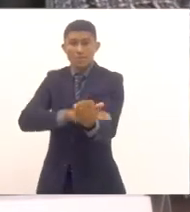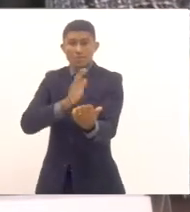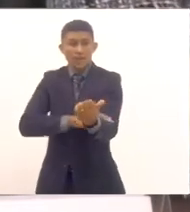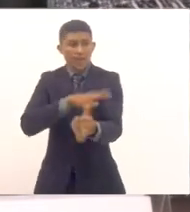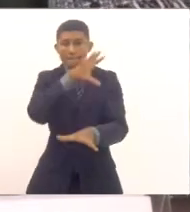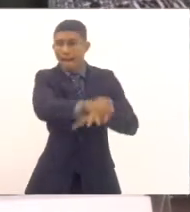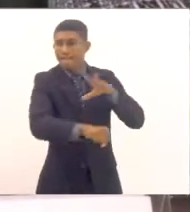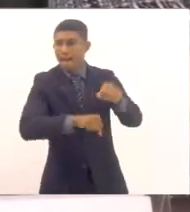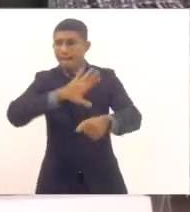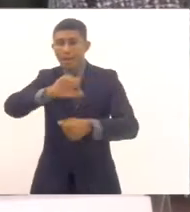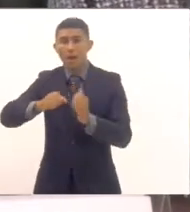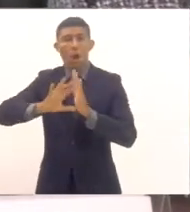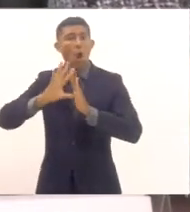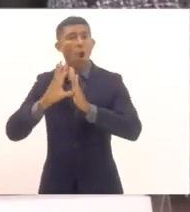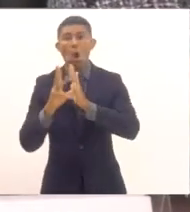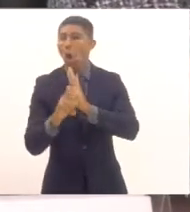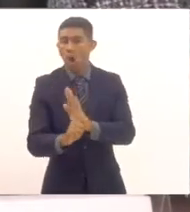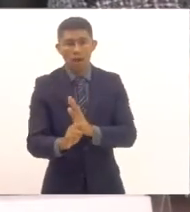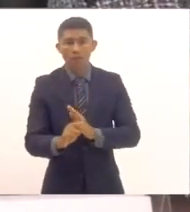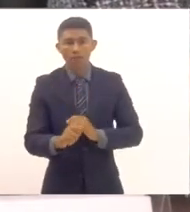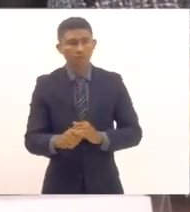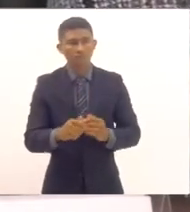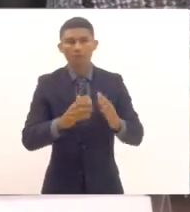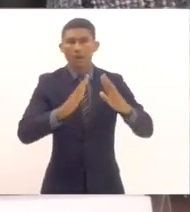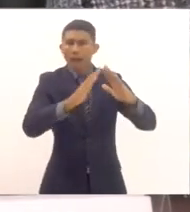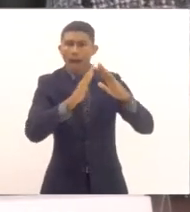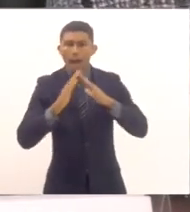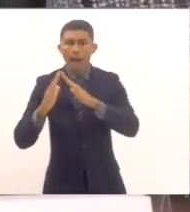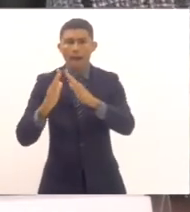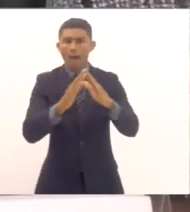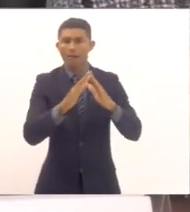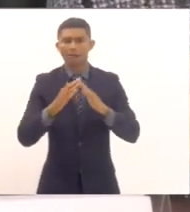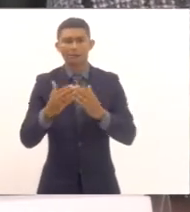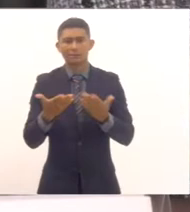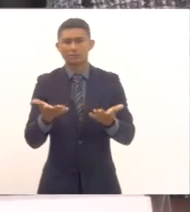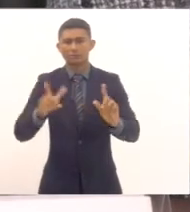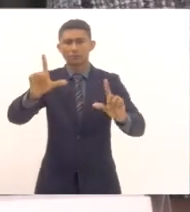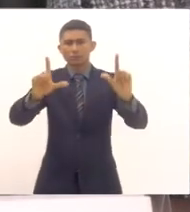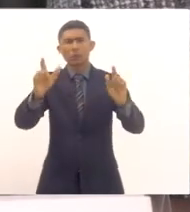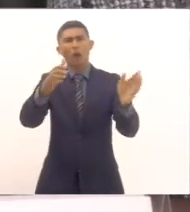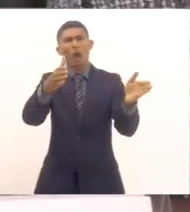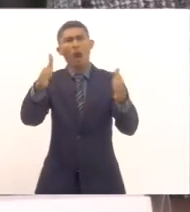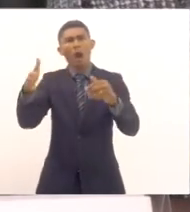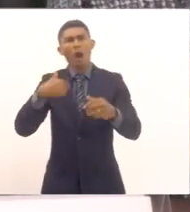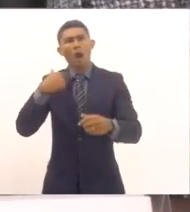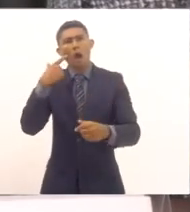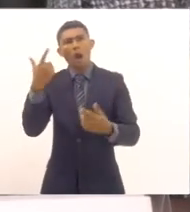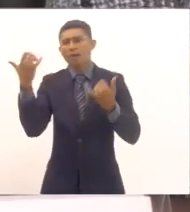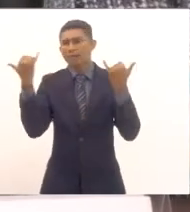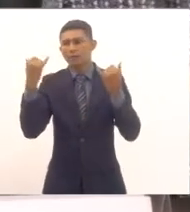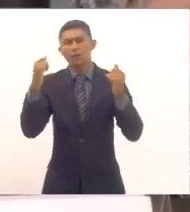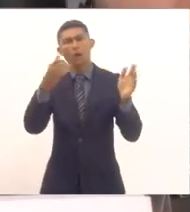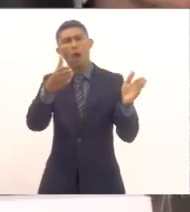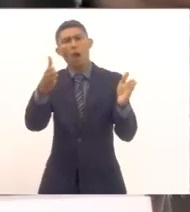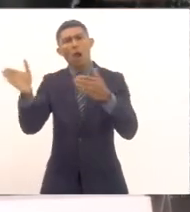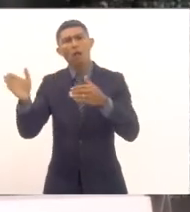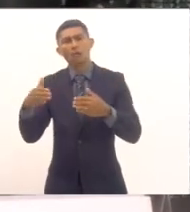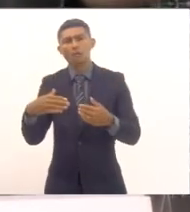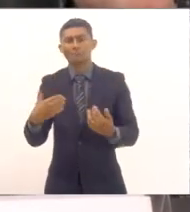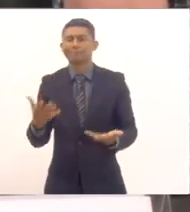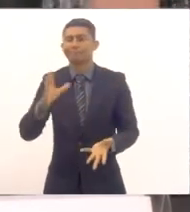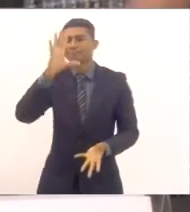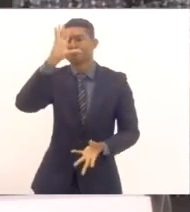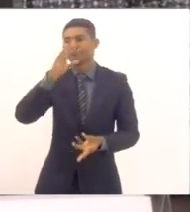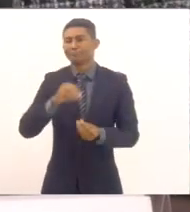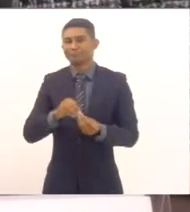logradouro público a matéria Foi bastante Clara e incisiva sobre isso então ali tipicamente tem uma mancha